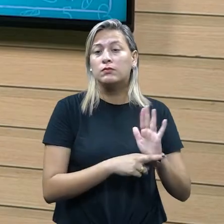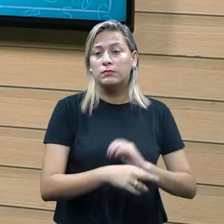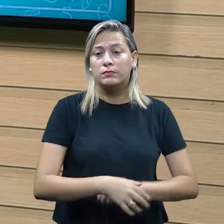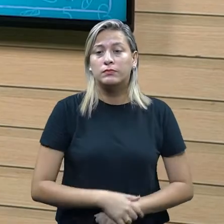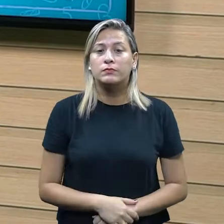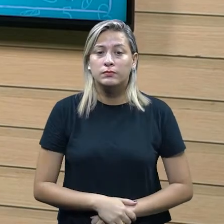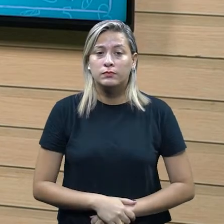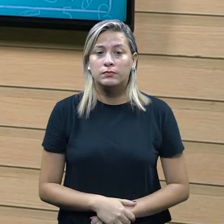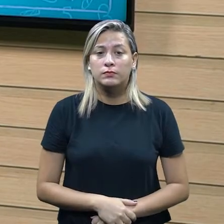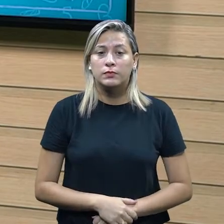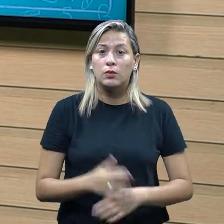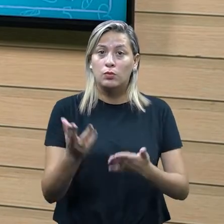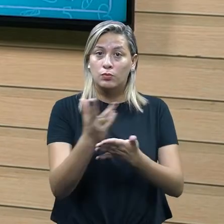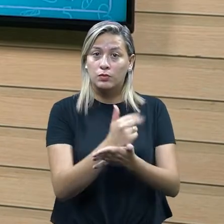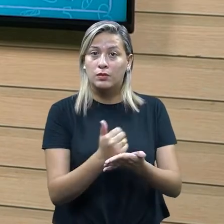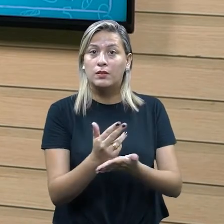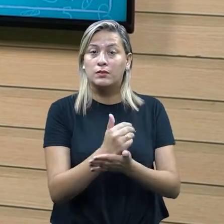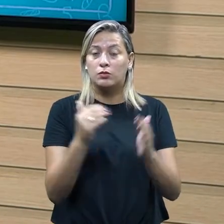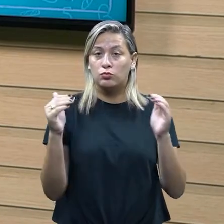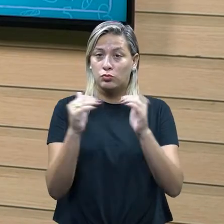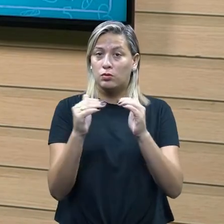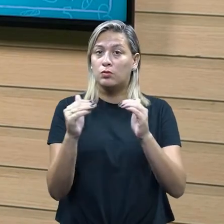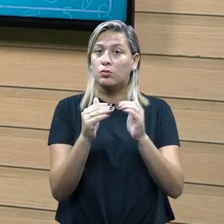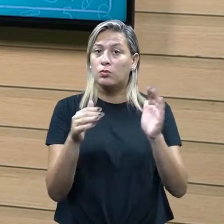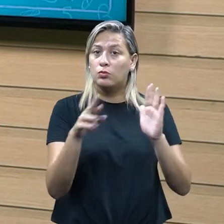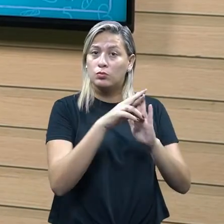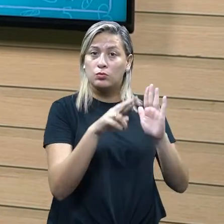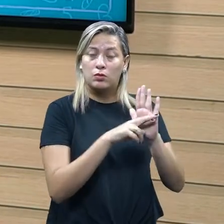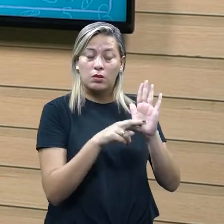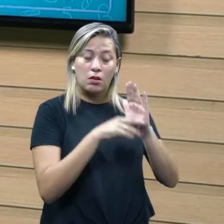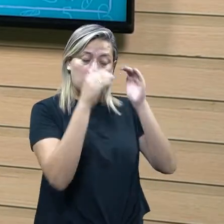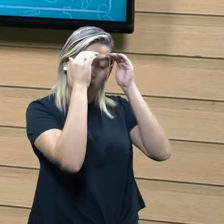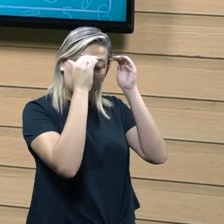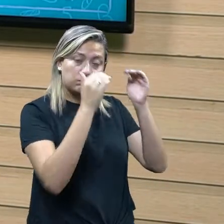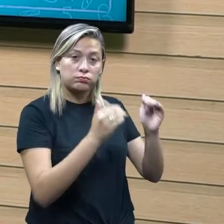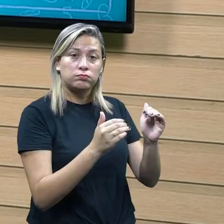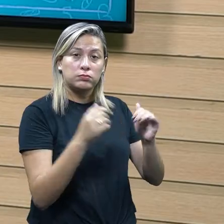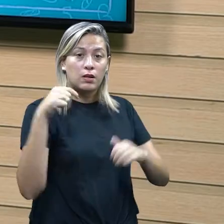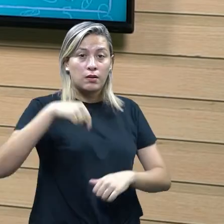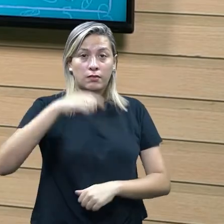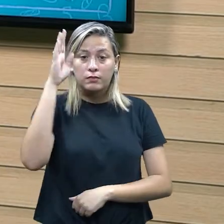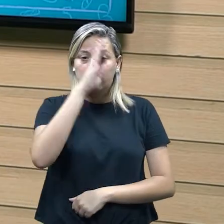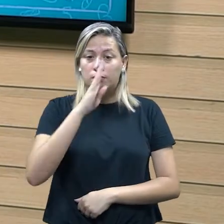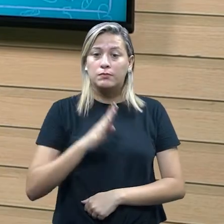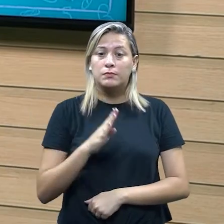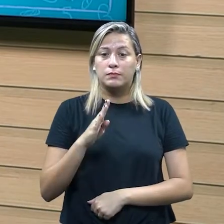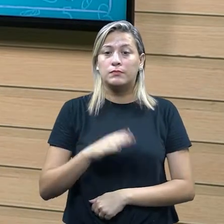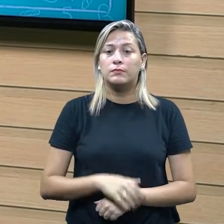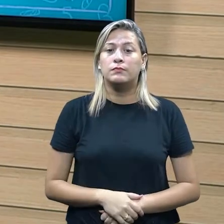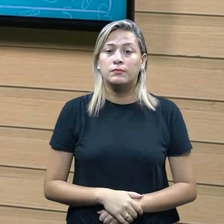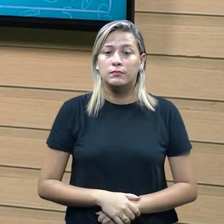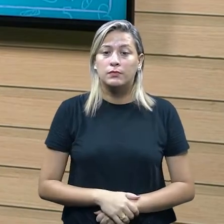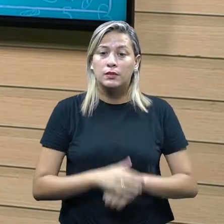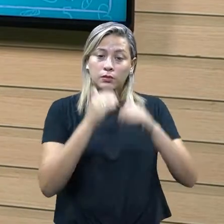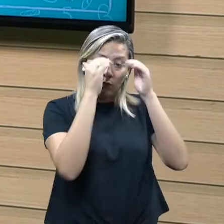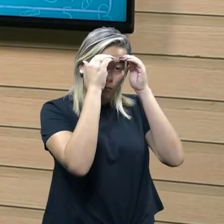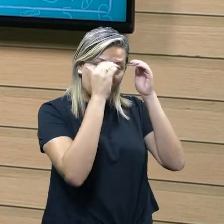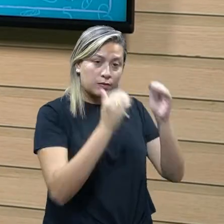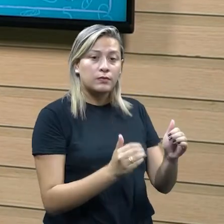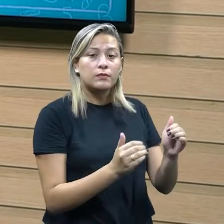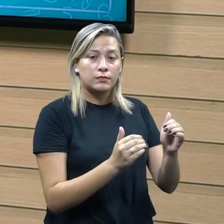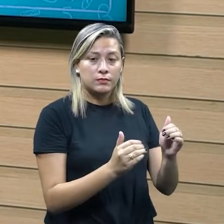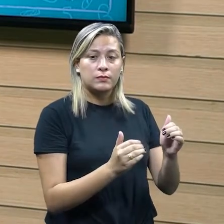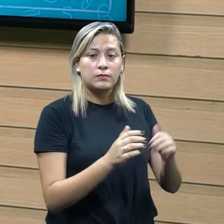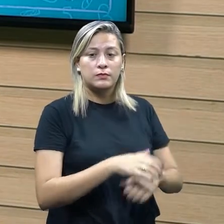quando a gente precisa deixar esse desenho dentro dos padrões de normas. Aqui no Brasil, a gente segue a Associação Brasileira de